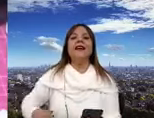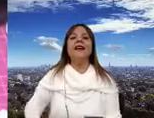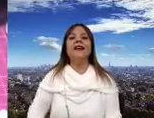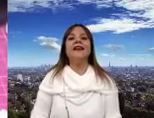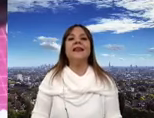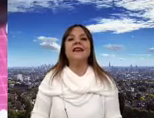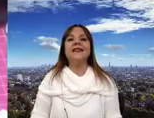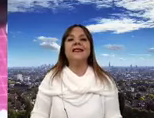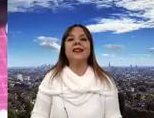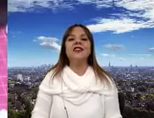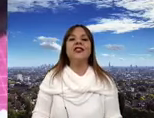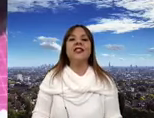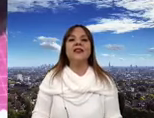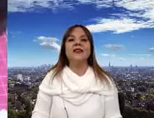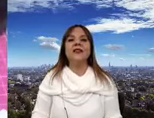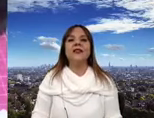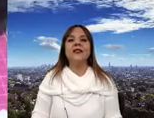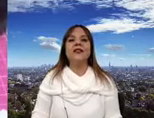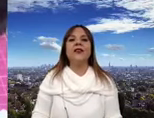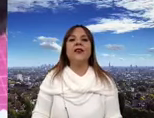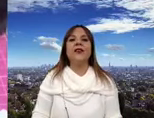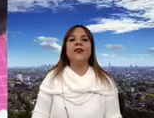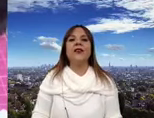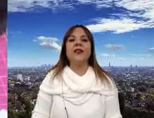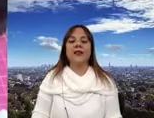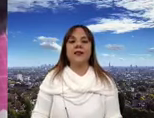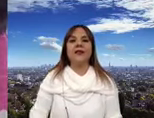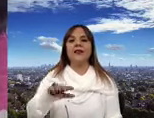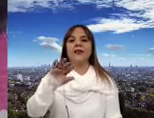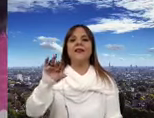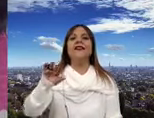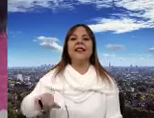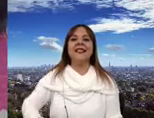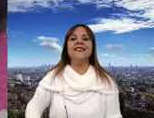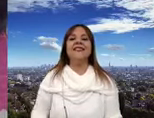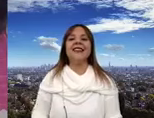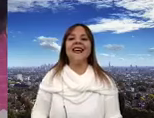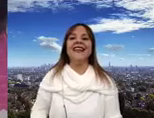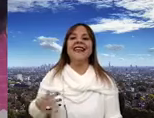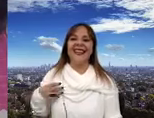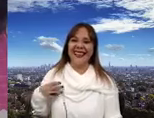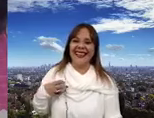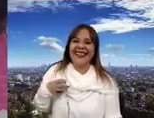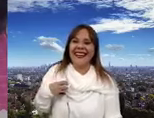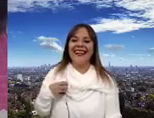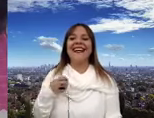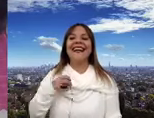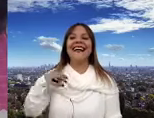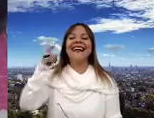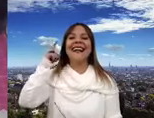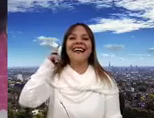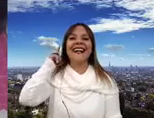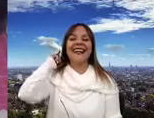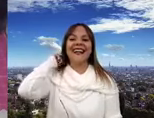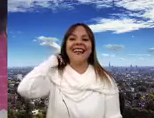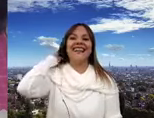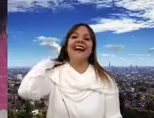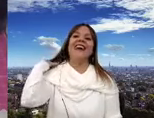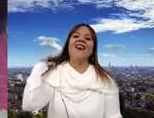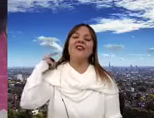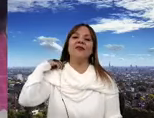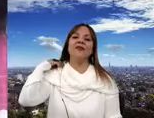Ah, Eu certinhas aí. uni o detalhe com, pra cá, Isso. com Aí. ponto palito e caseei em volta. Tá Só